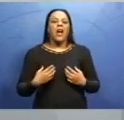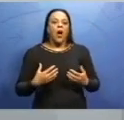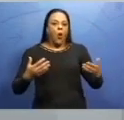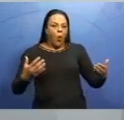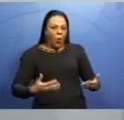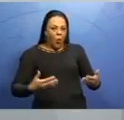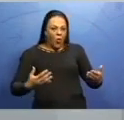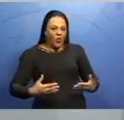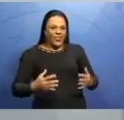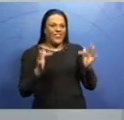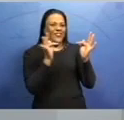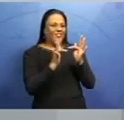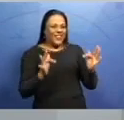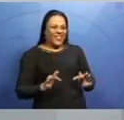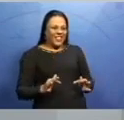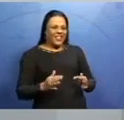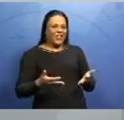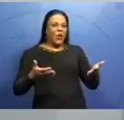Estou.